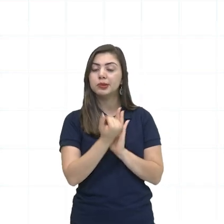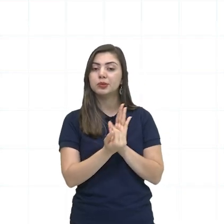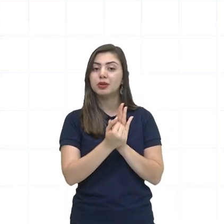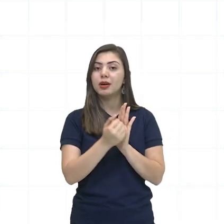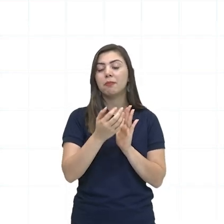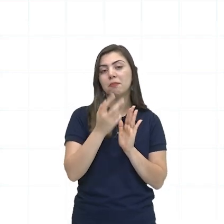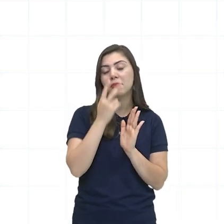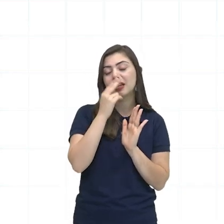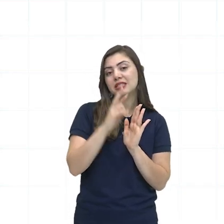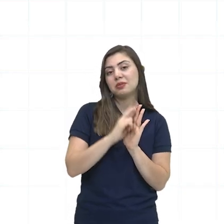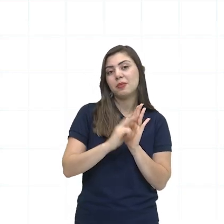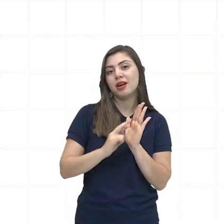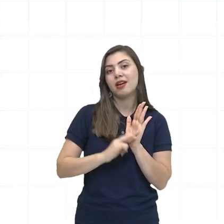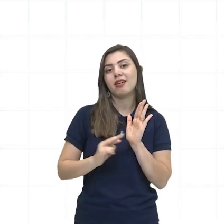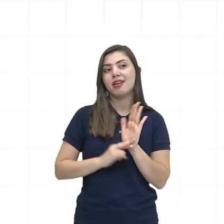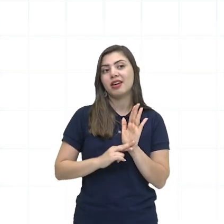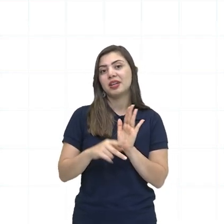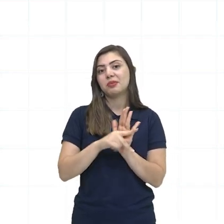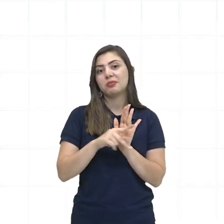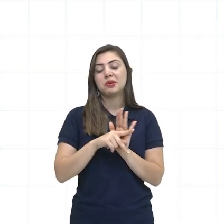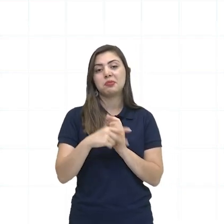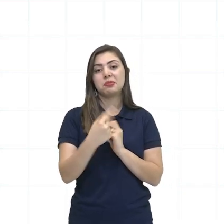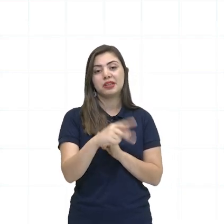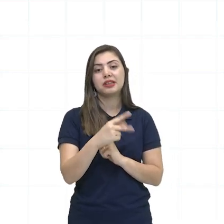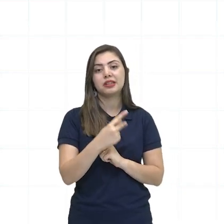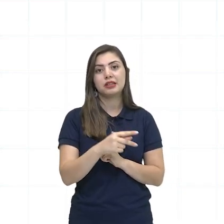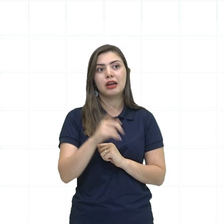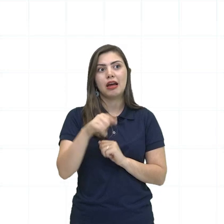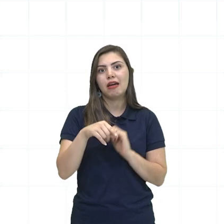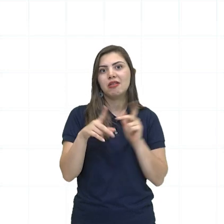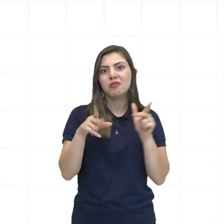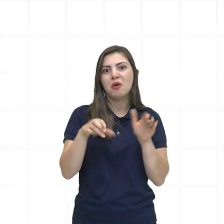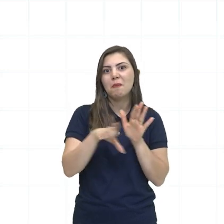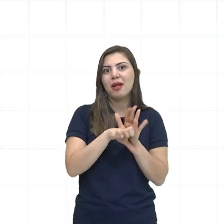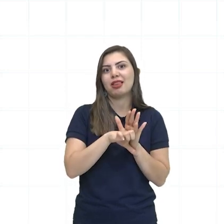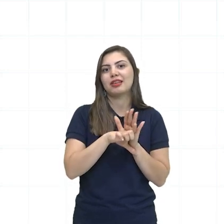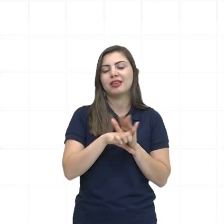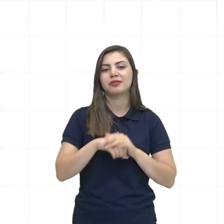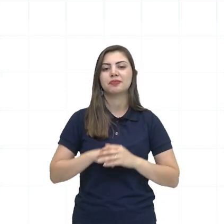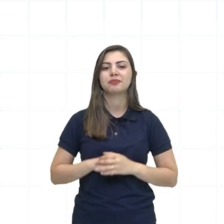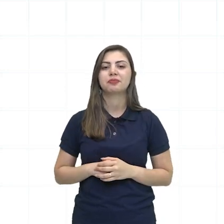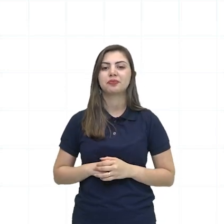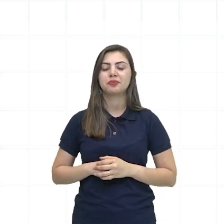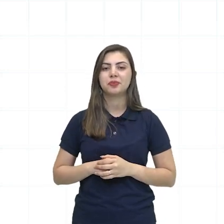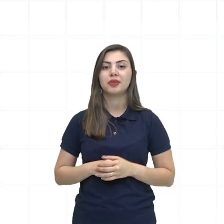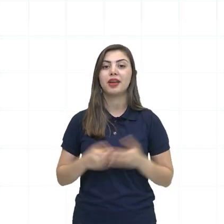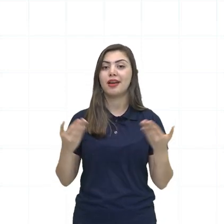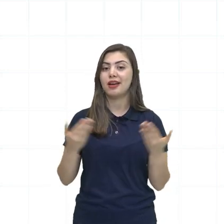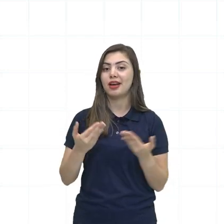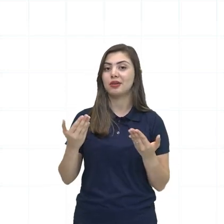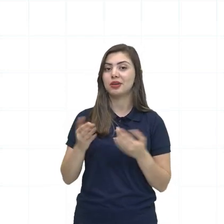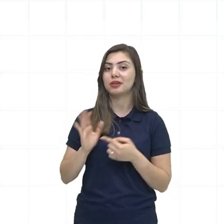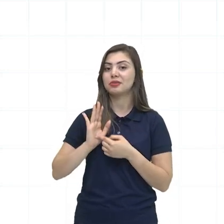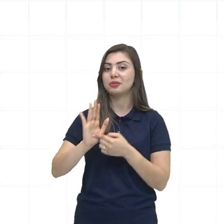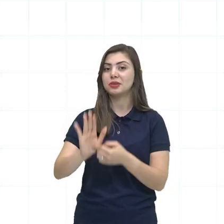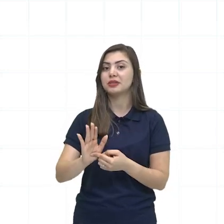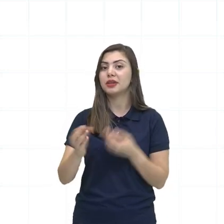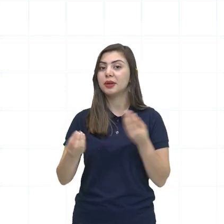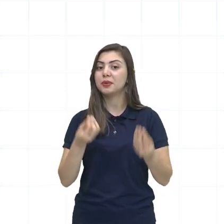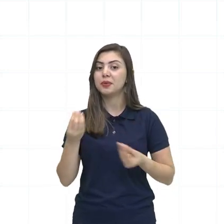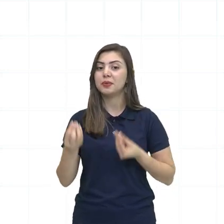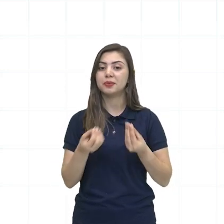egípcias. Só que tinha um elemento muito importante que ficou conhecido como a lei da frontalidade. O que era essa